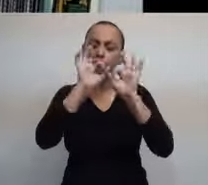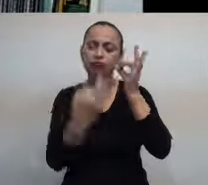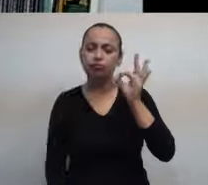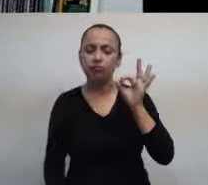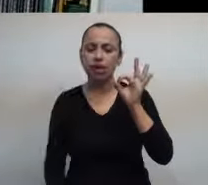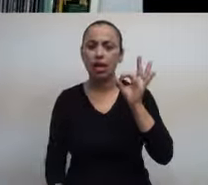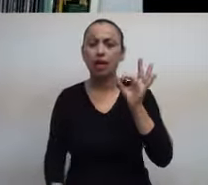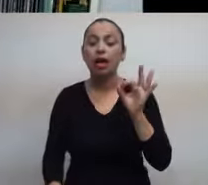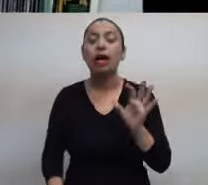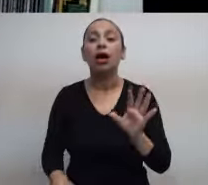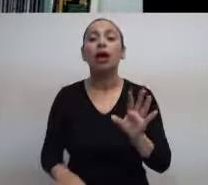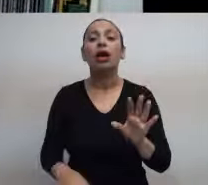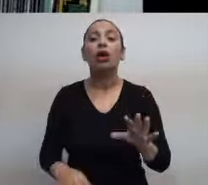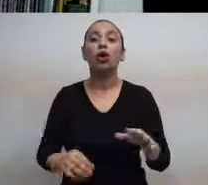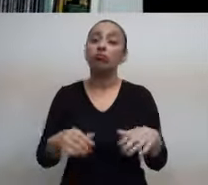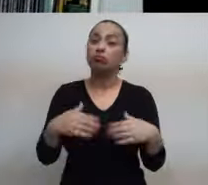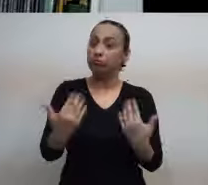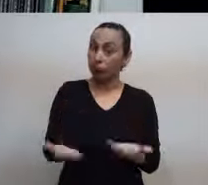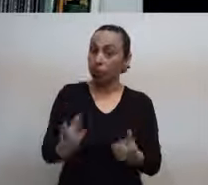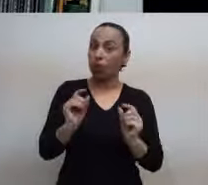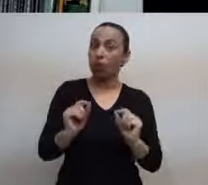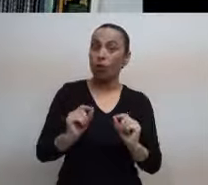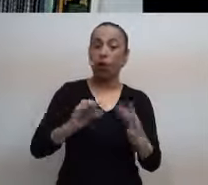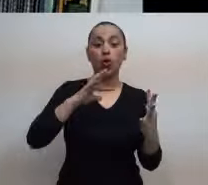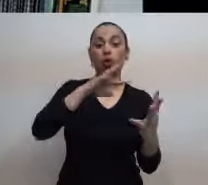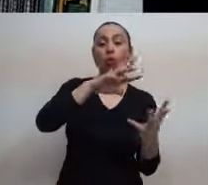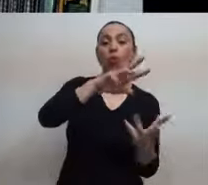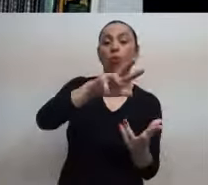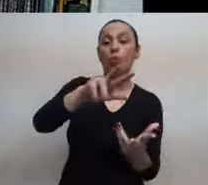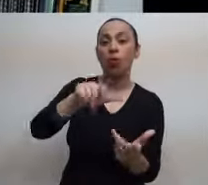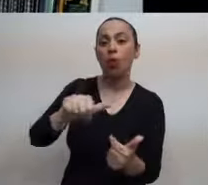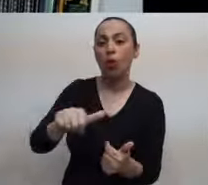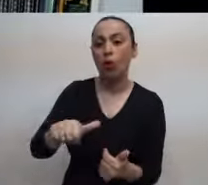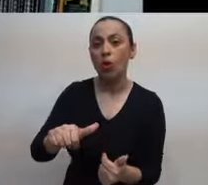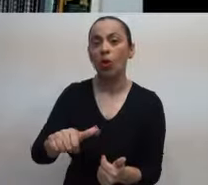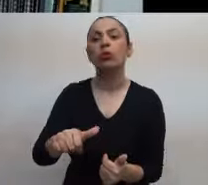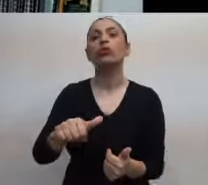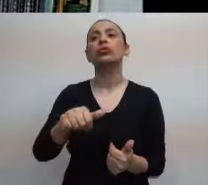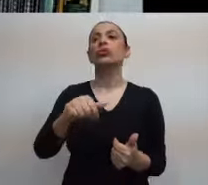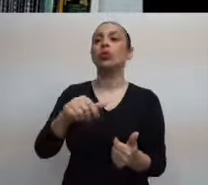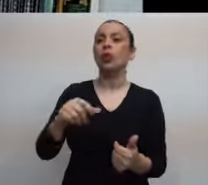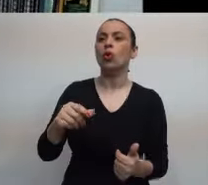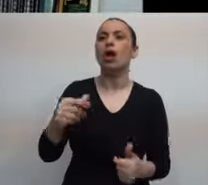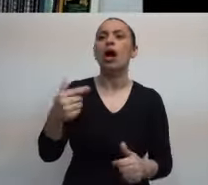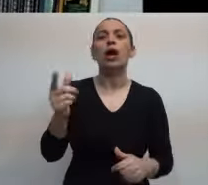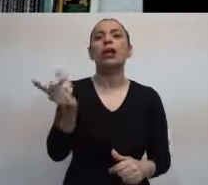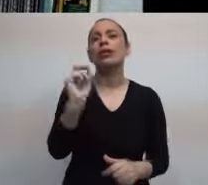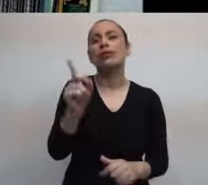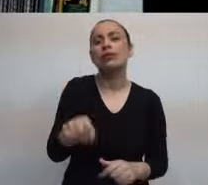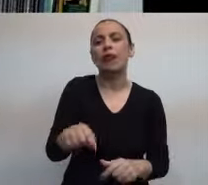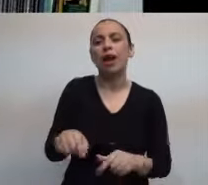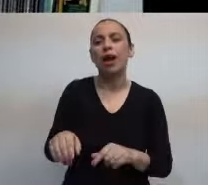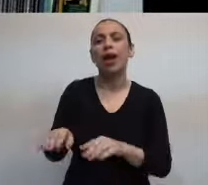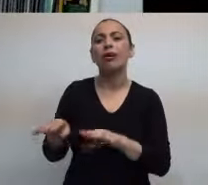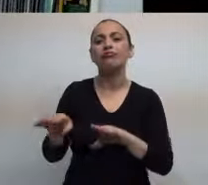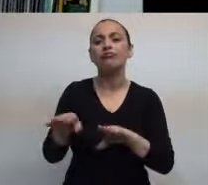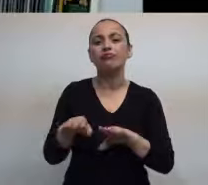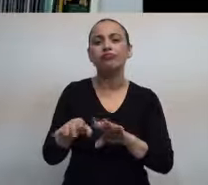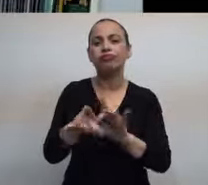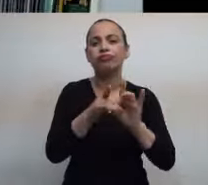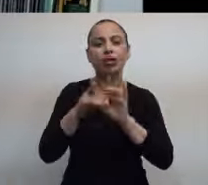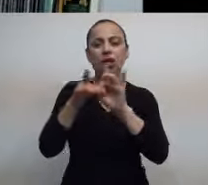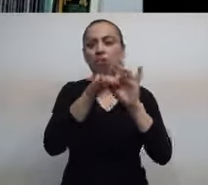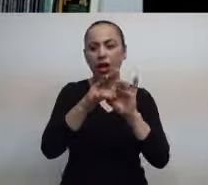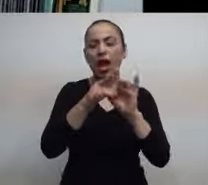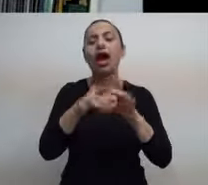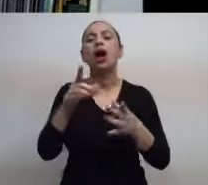falar. Bem, em um mundo não unificado econômica e culturalmente, emerge